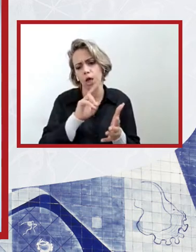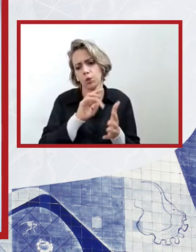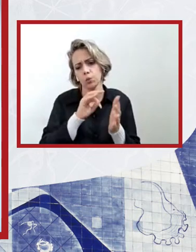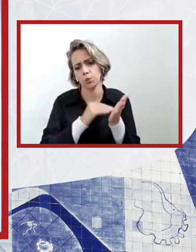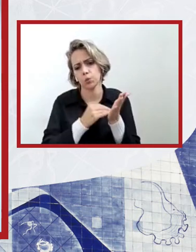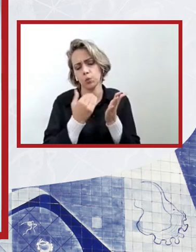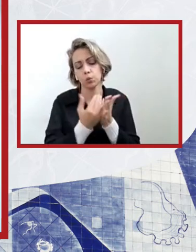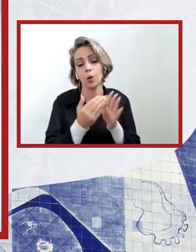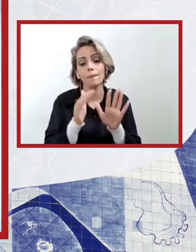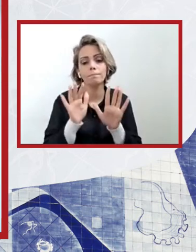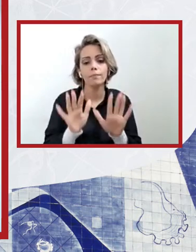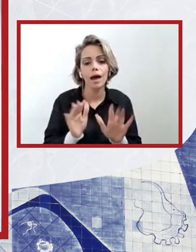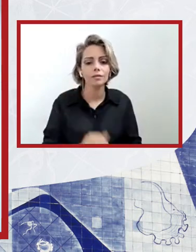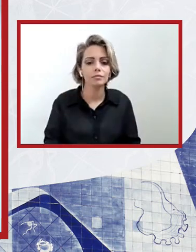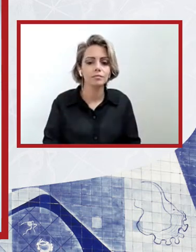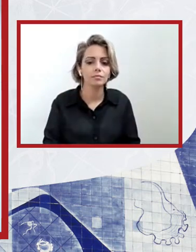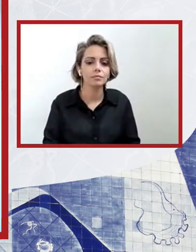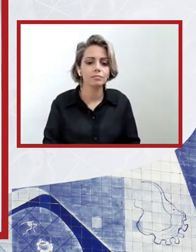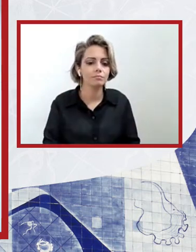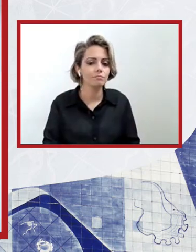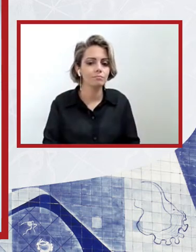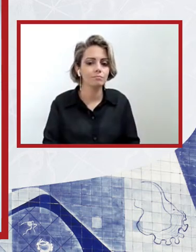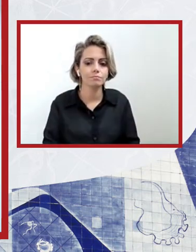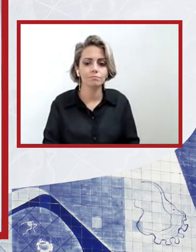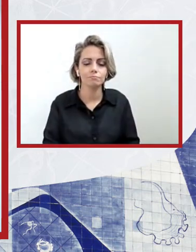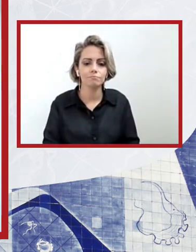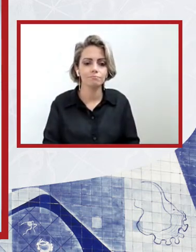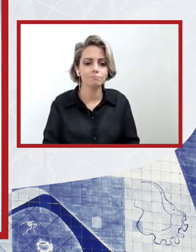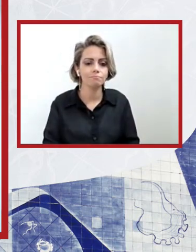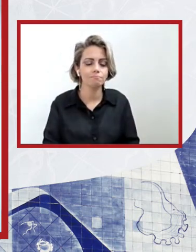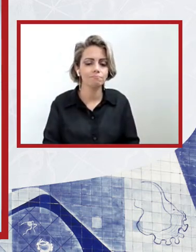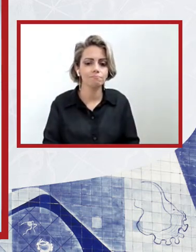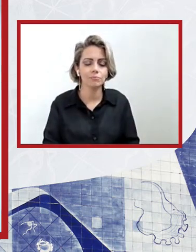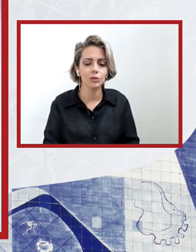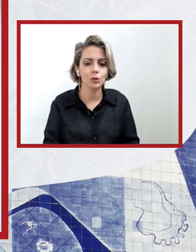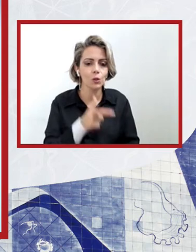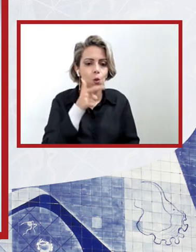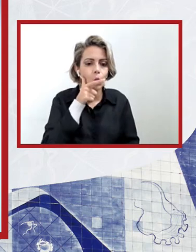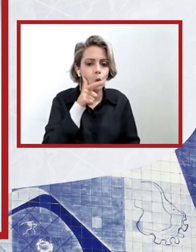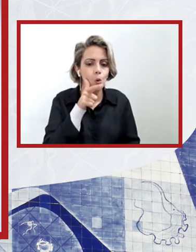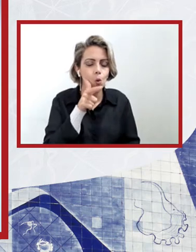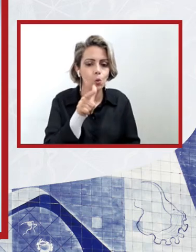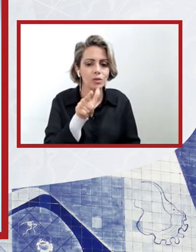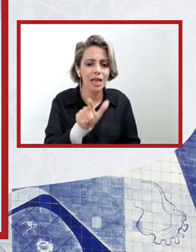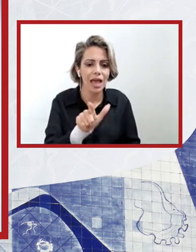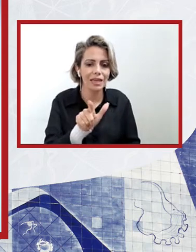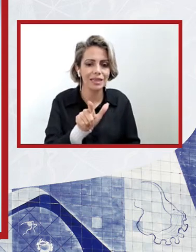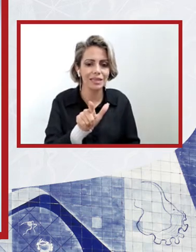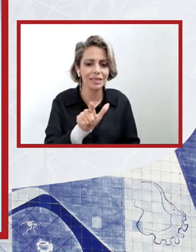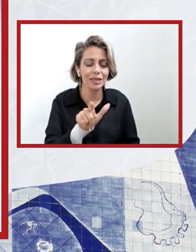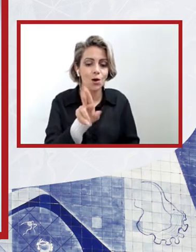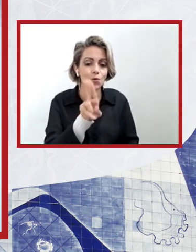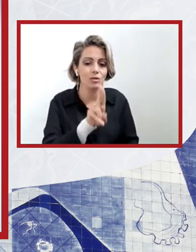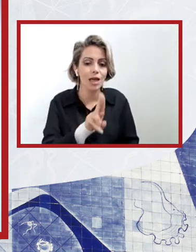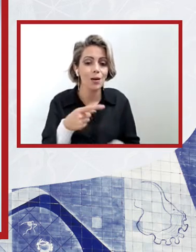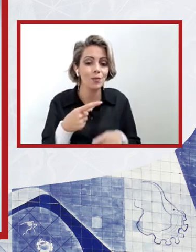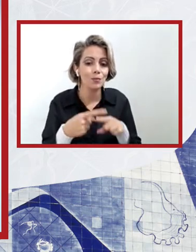conseguem utilizar plenamente porque não tem um computador para utilizar.